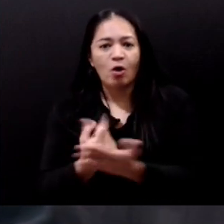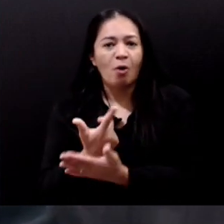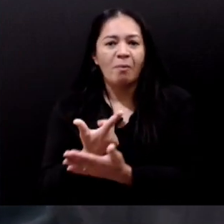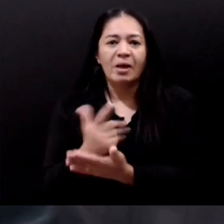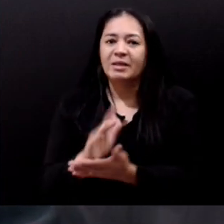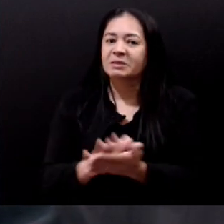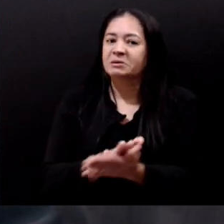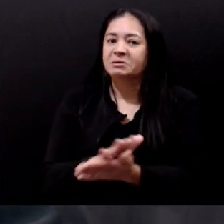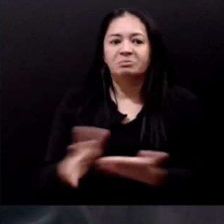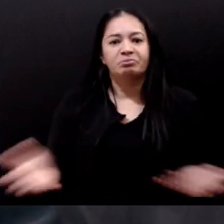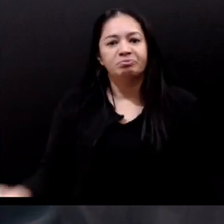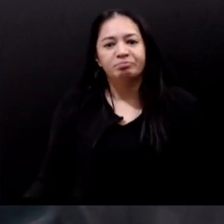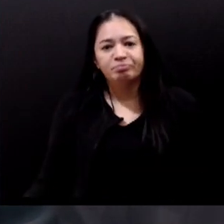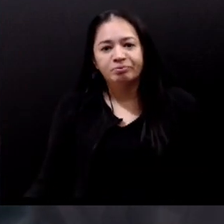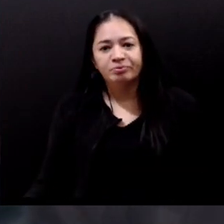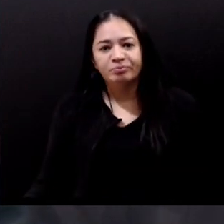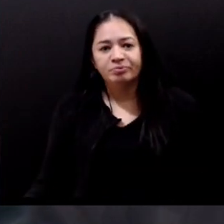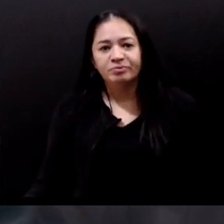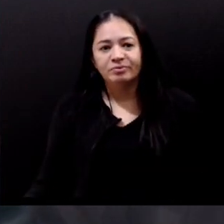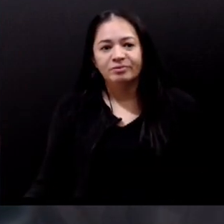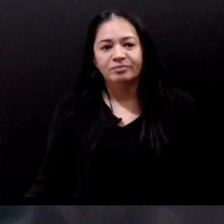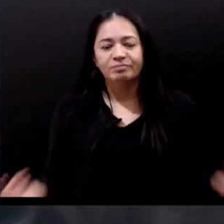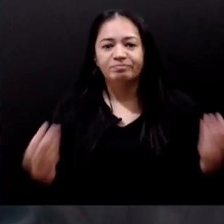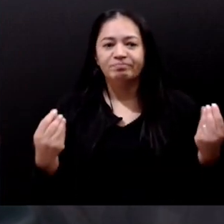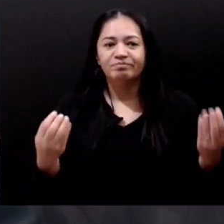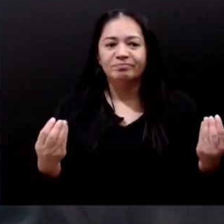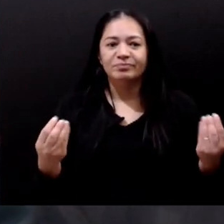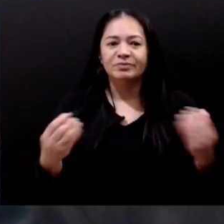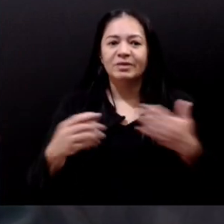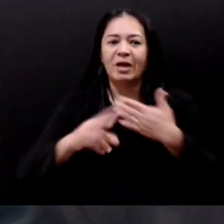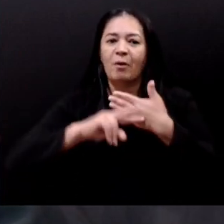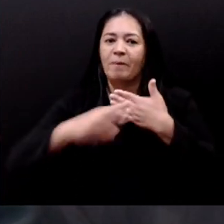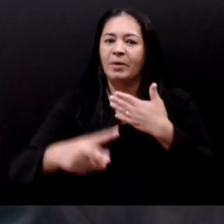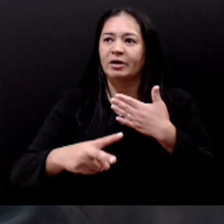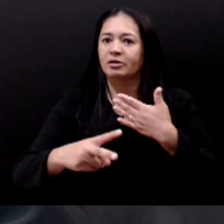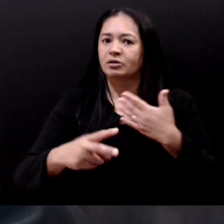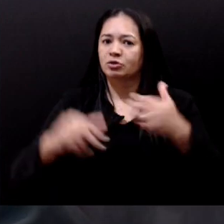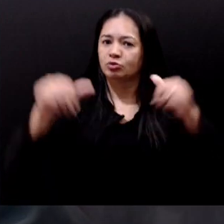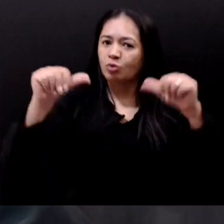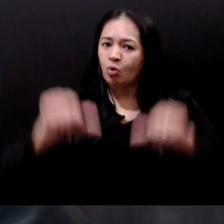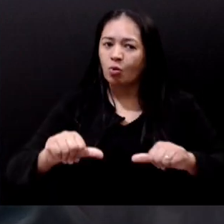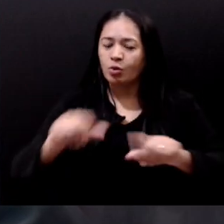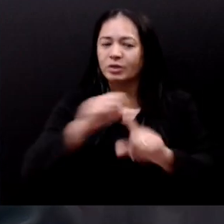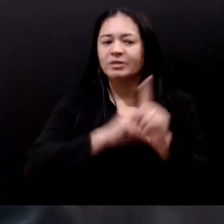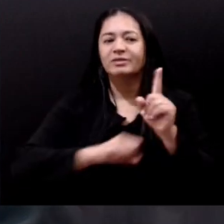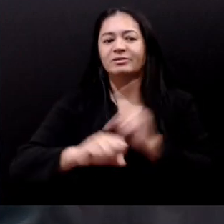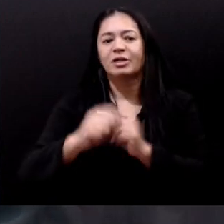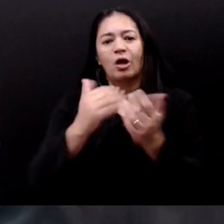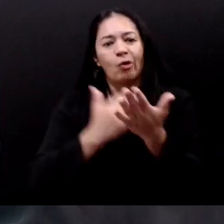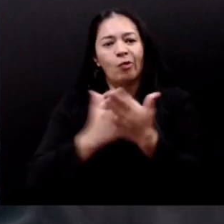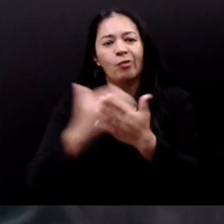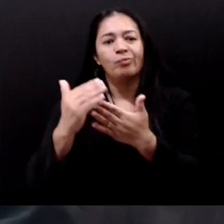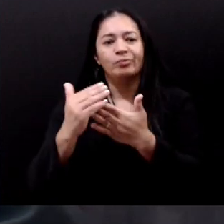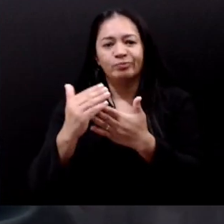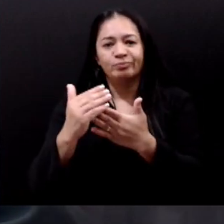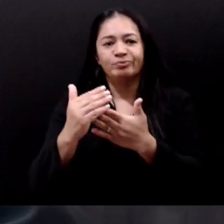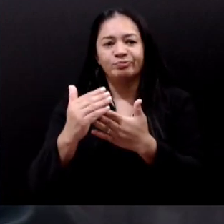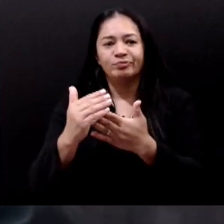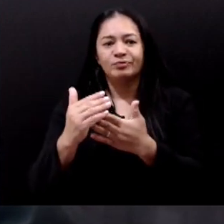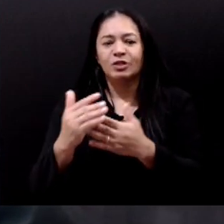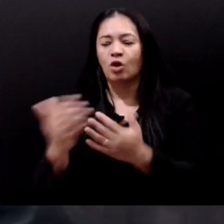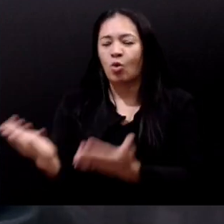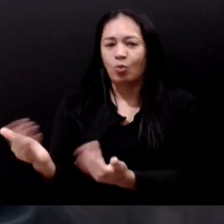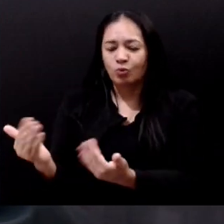Então é algo que tem um impacto muito grande na sociedade, tá começando com a galerinha muito jovem,